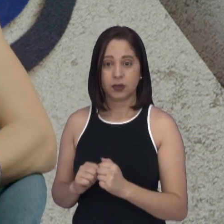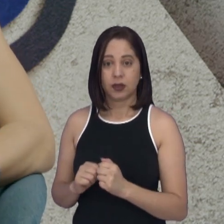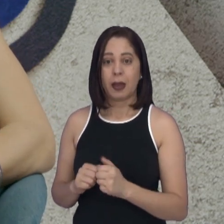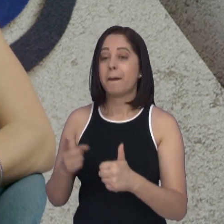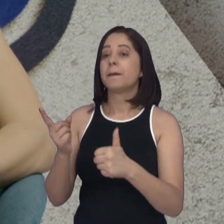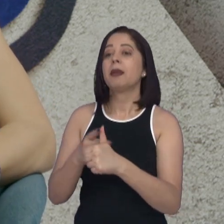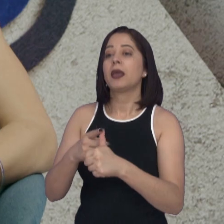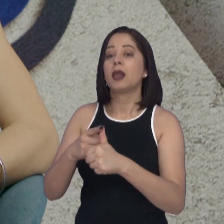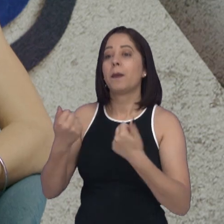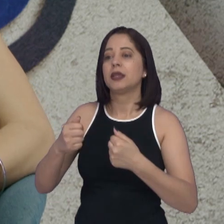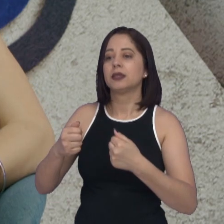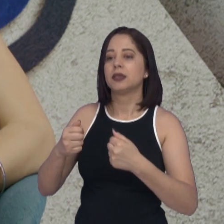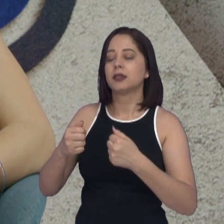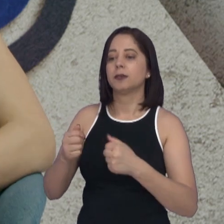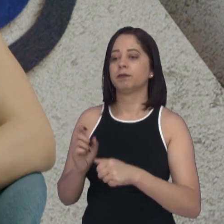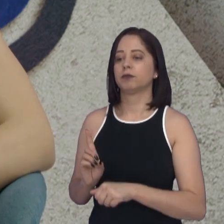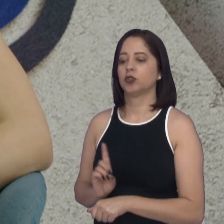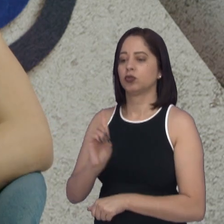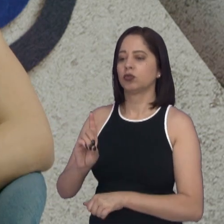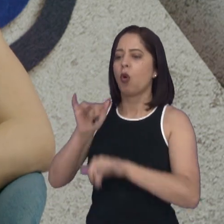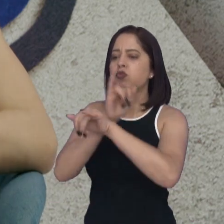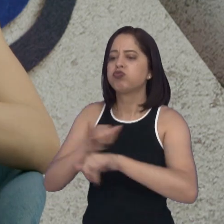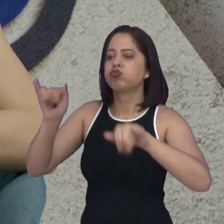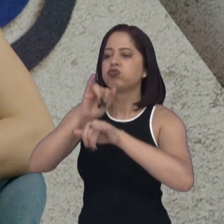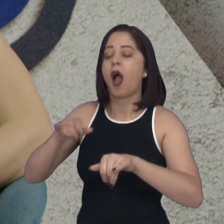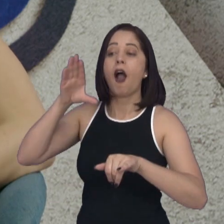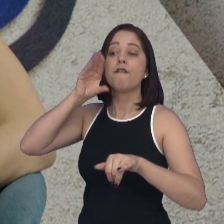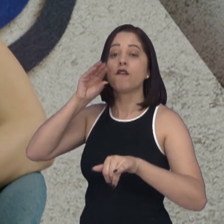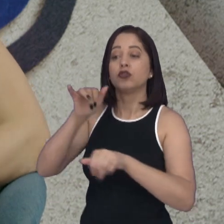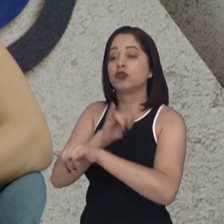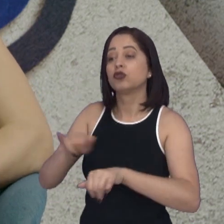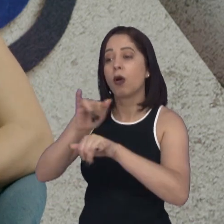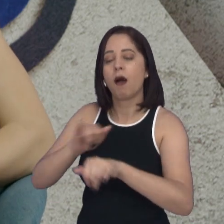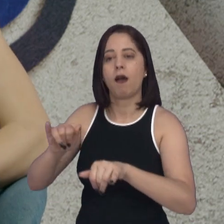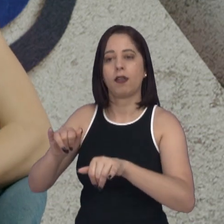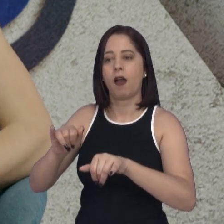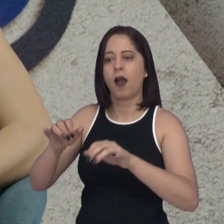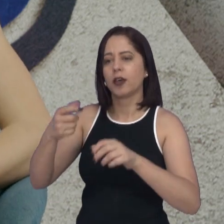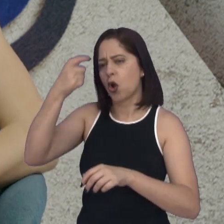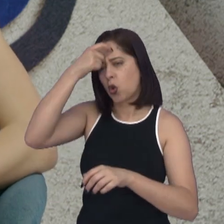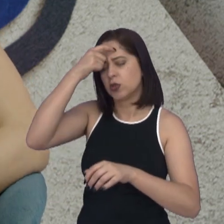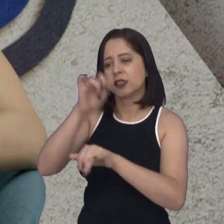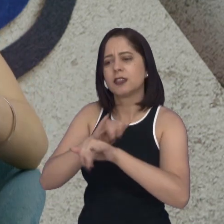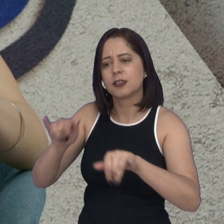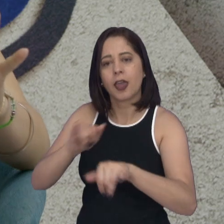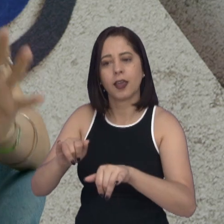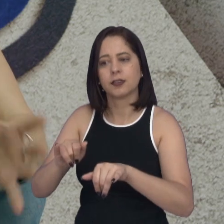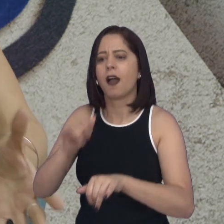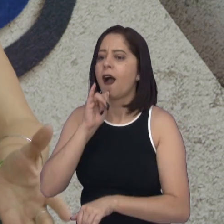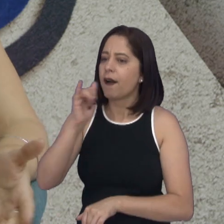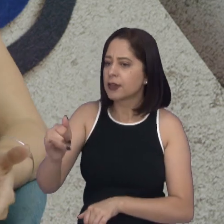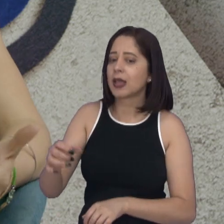Primeiro é conscientização dos funcionários, né, de que não existe planeta B, então a gente tem que saber descartar corretamente, ter